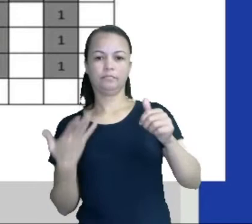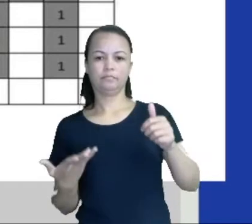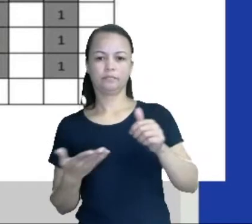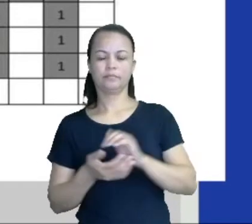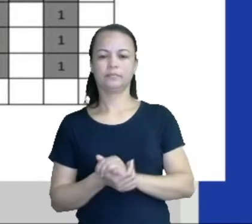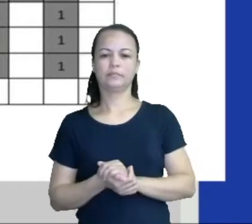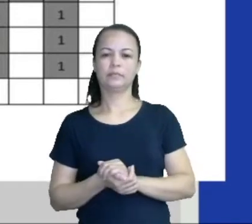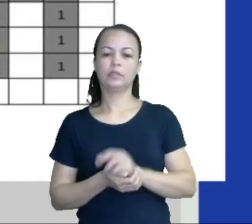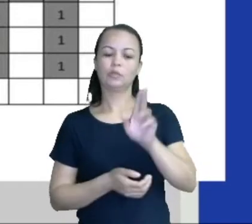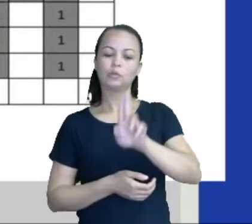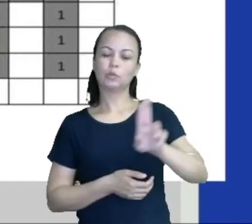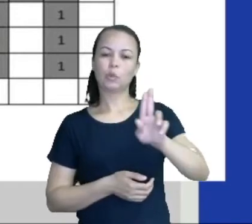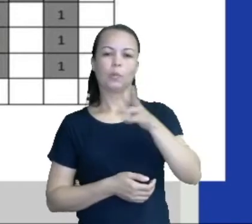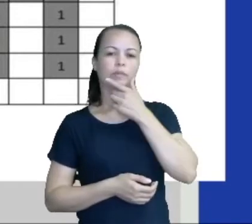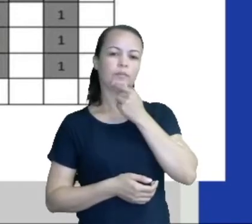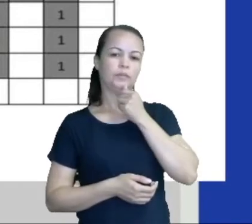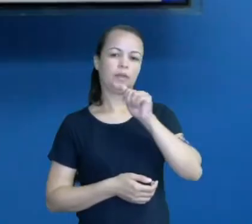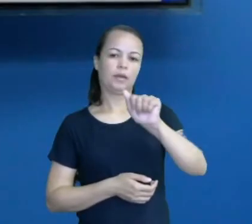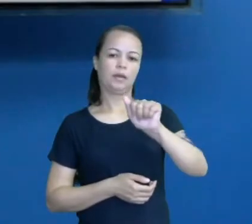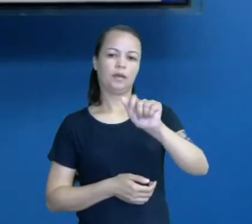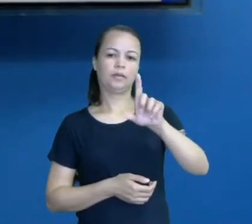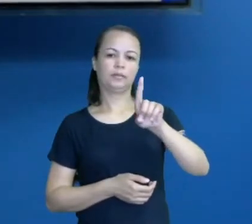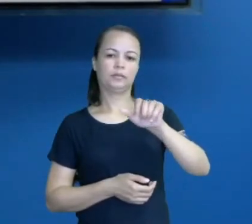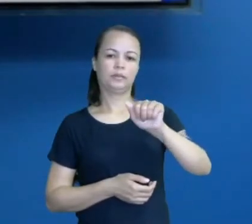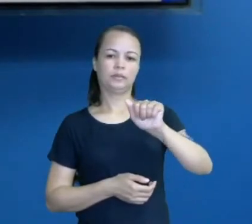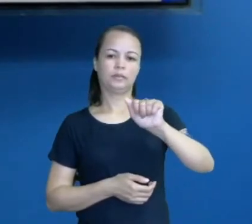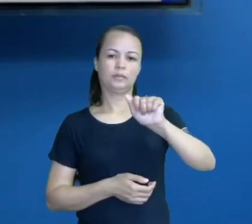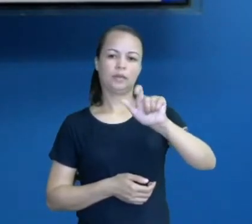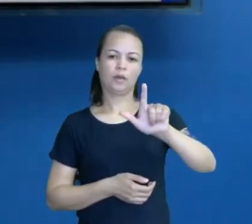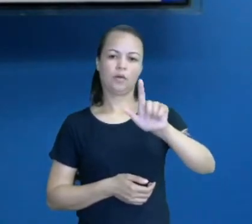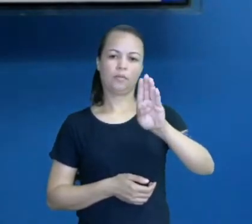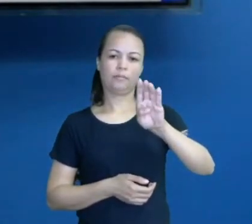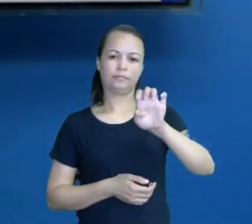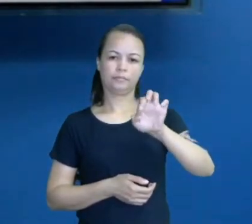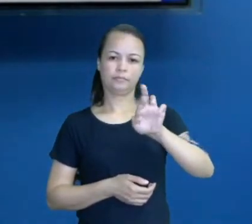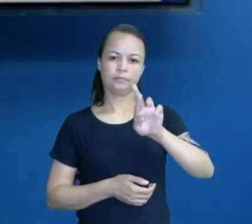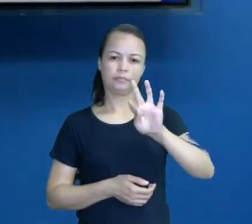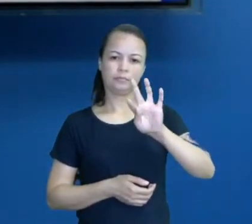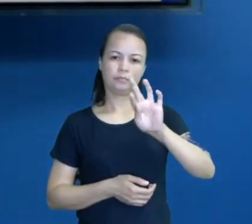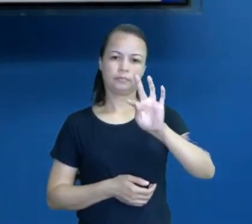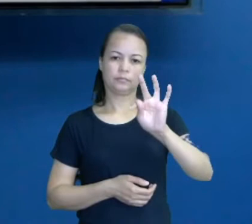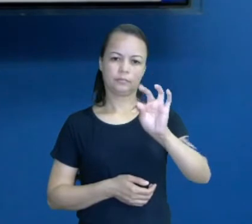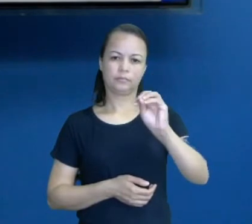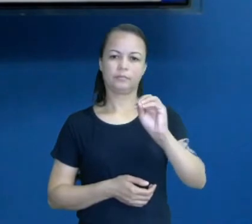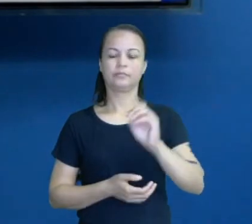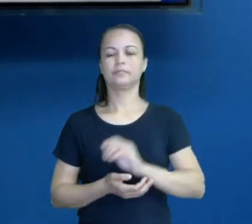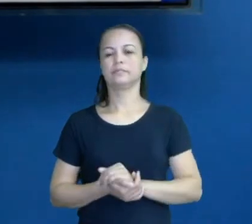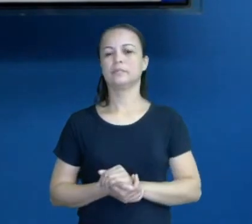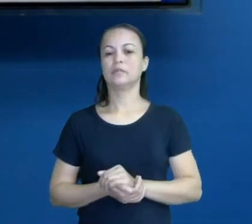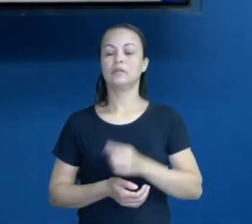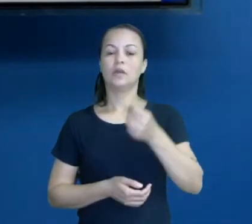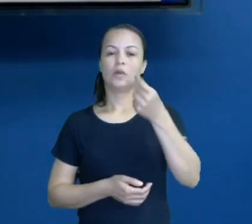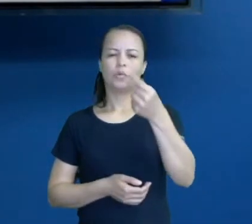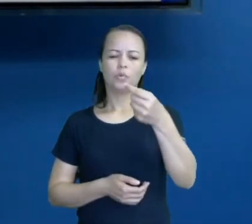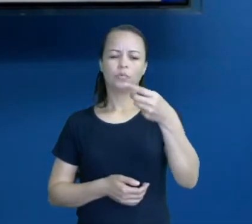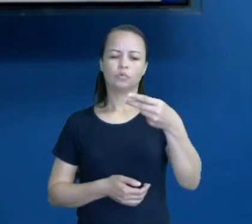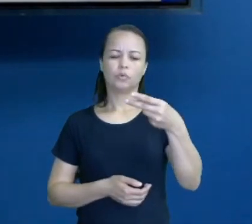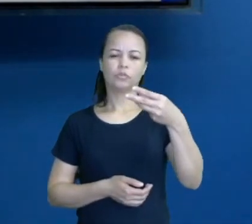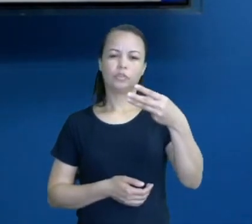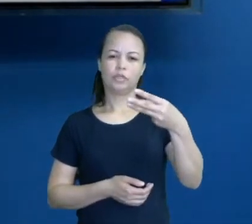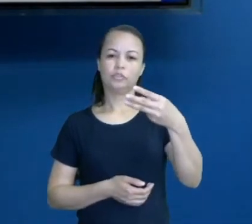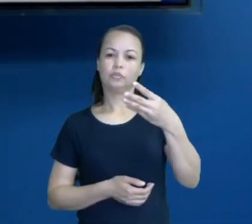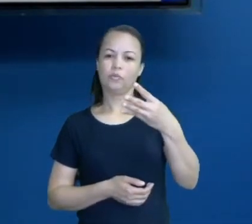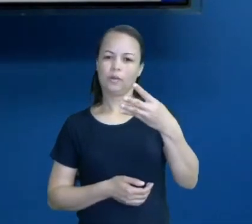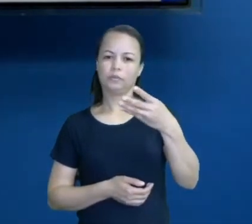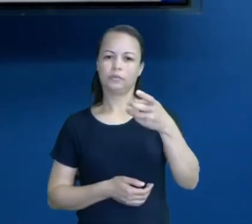no nome do Adalberto? Aí você vai contar. 1, 2, 3, 4, 5, 6,